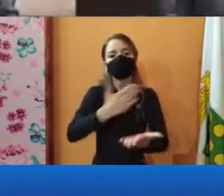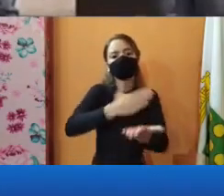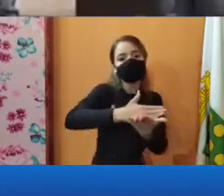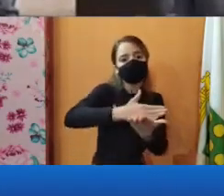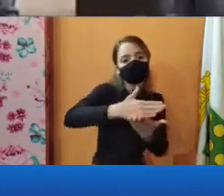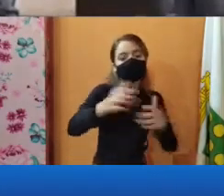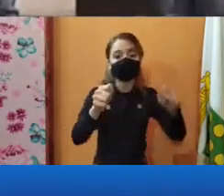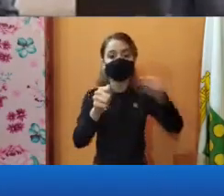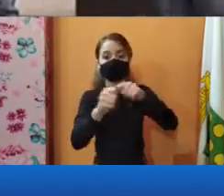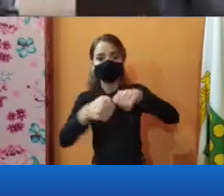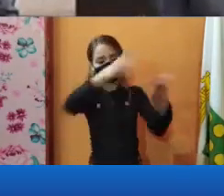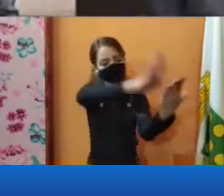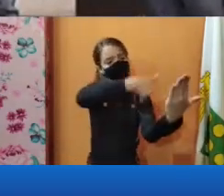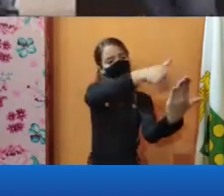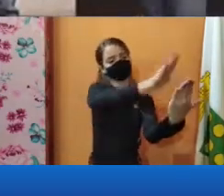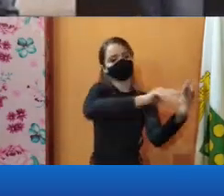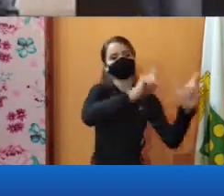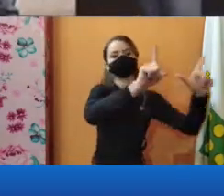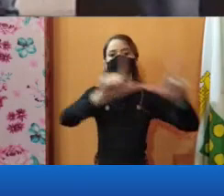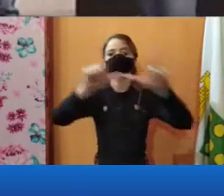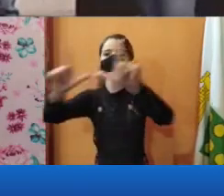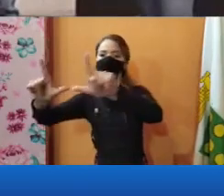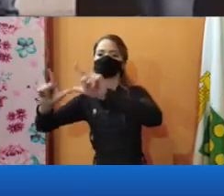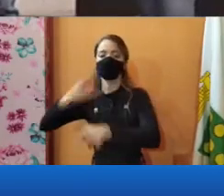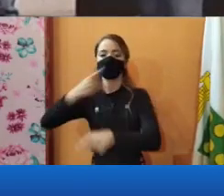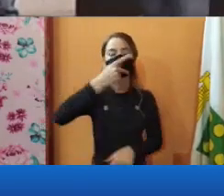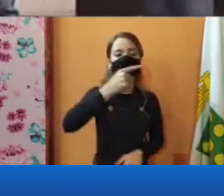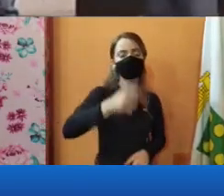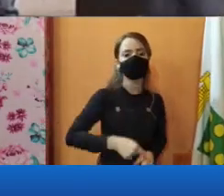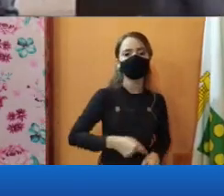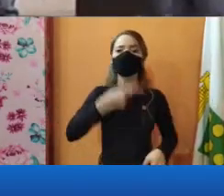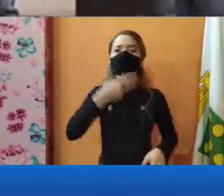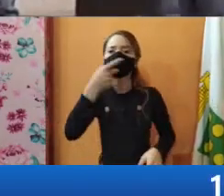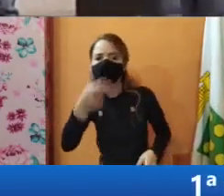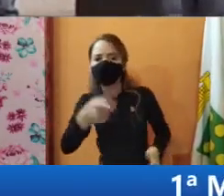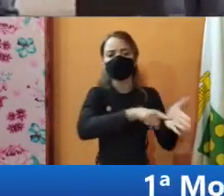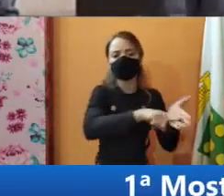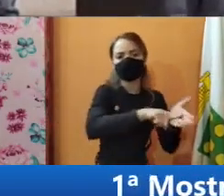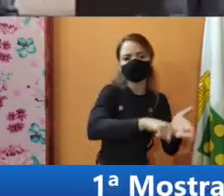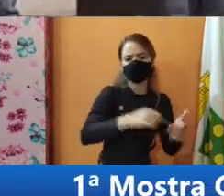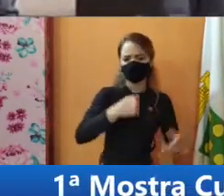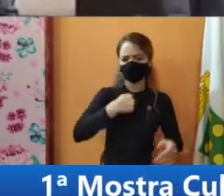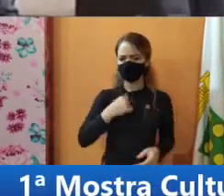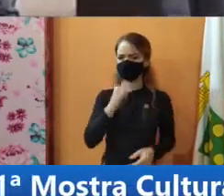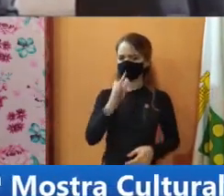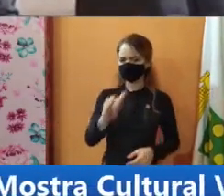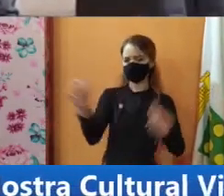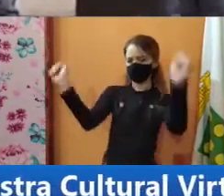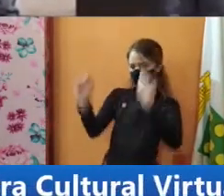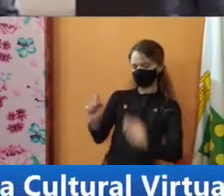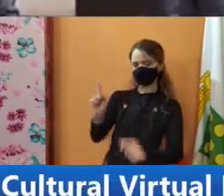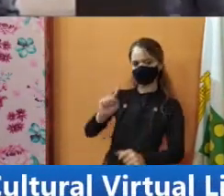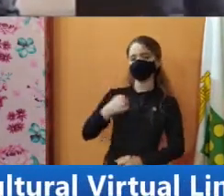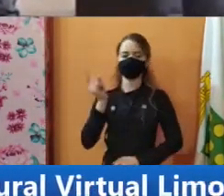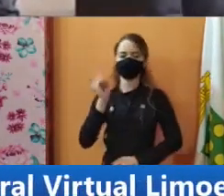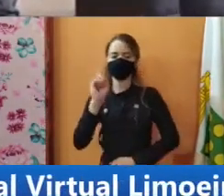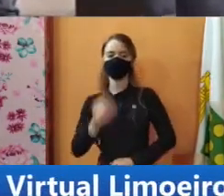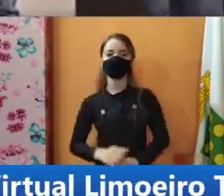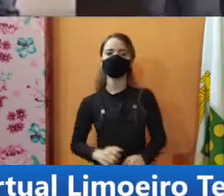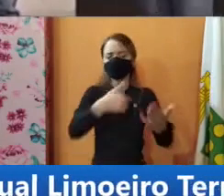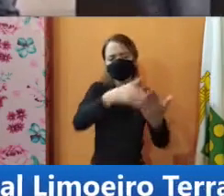esses trabalhos, que as pessoas falavam e perguntavam, eu não dizia que eu era artista, eu dizia, não, eu pinto umas coisinhas, eu não sou